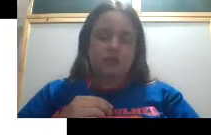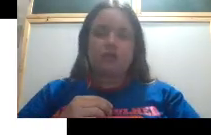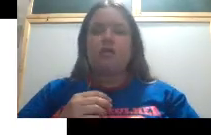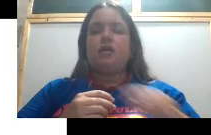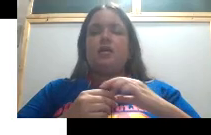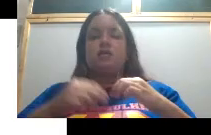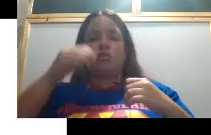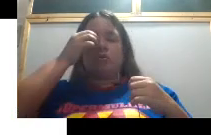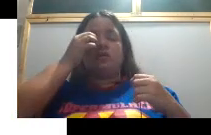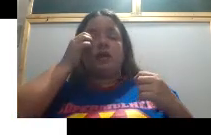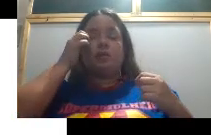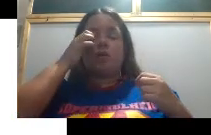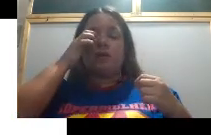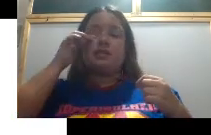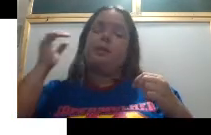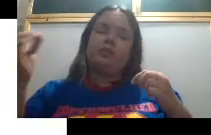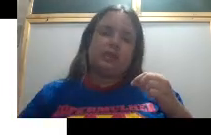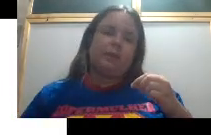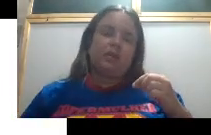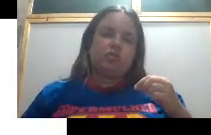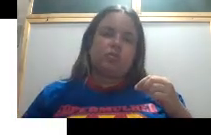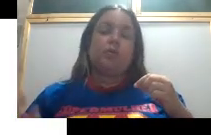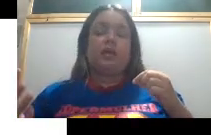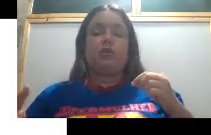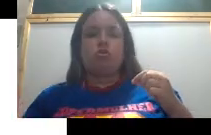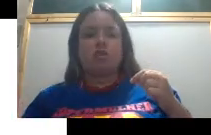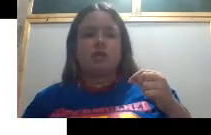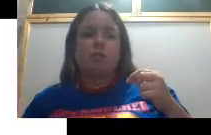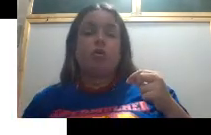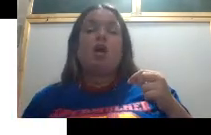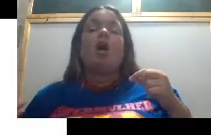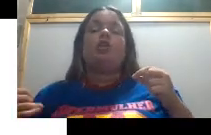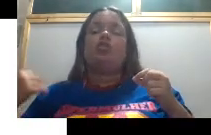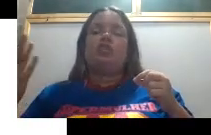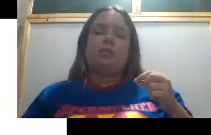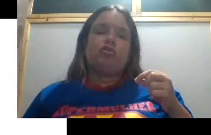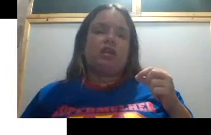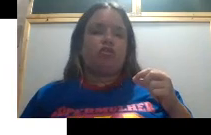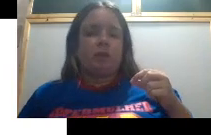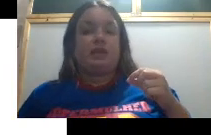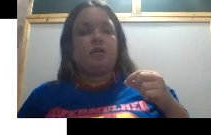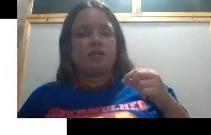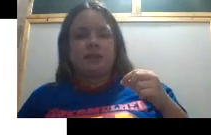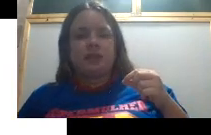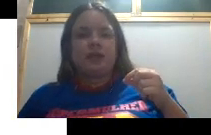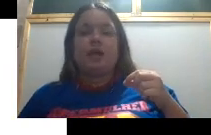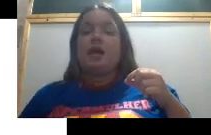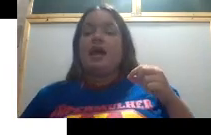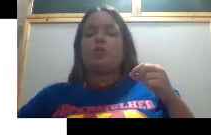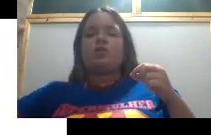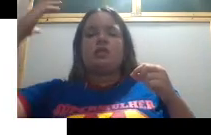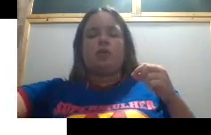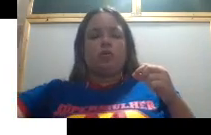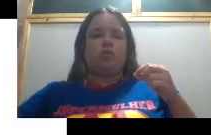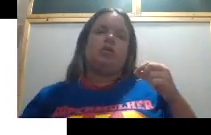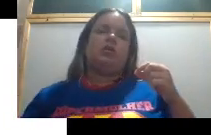inclusive esse inclusive na pessoa pode ser punida por isso porque a nossa símbolo nós temos que respeitar nossa bandeira